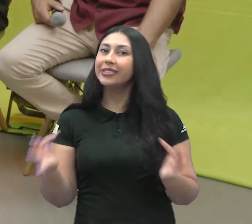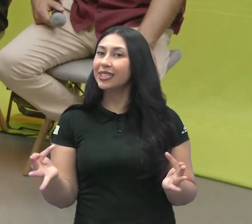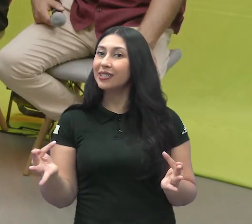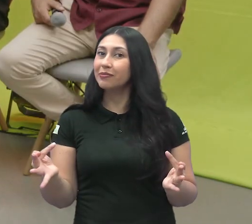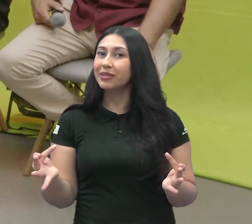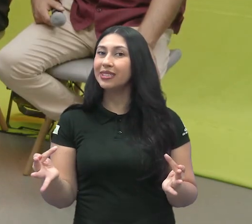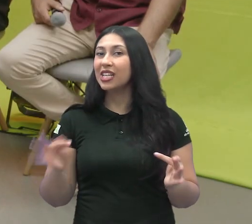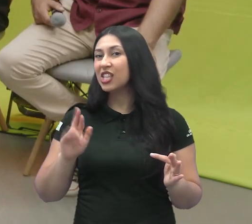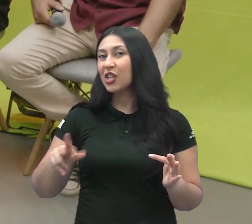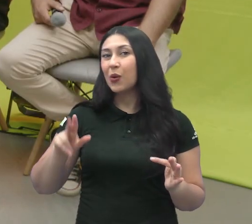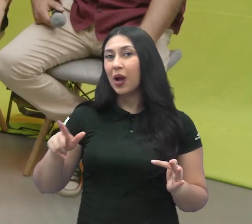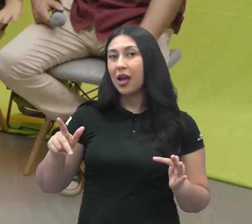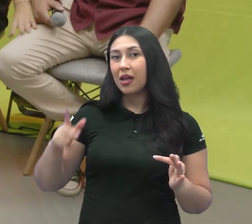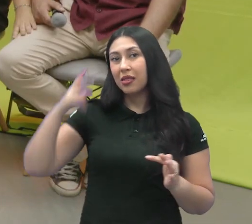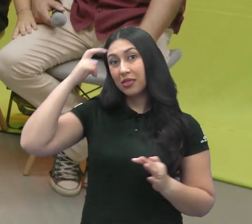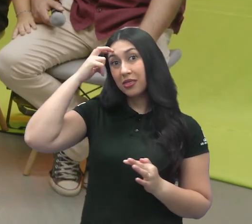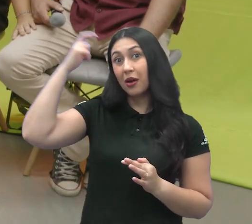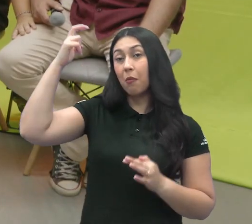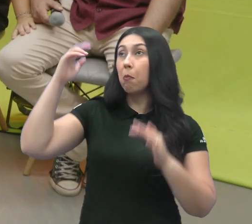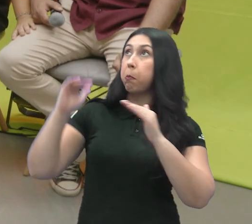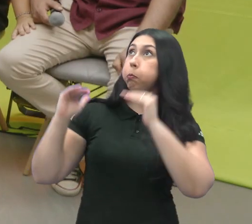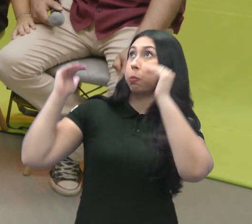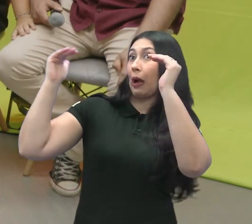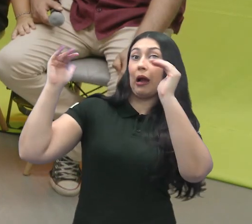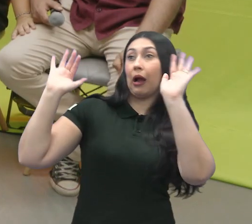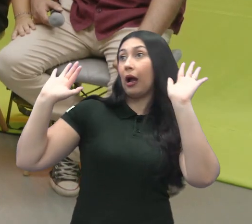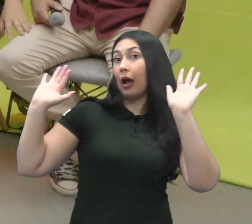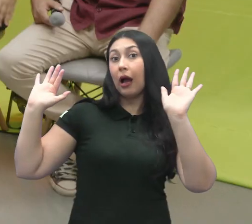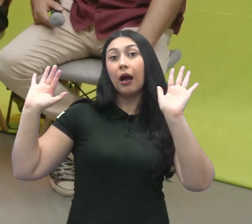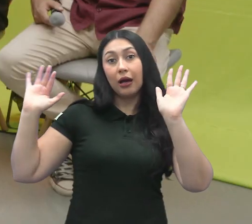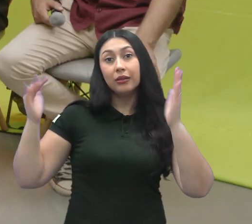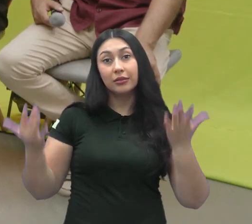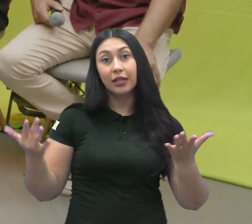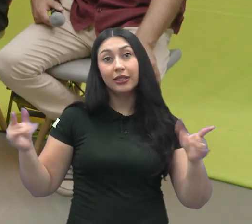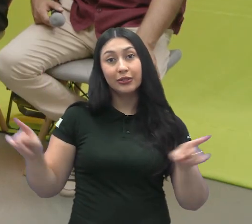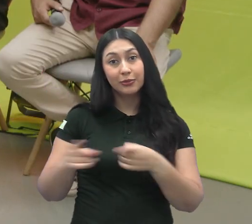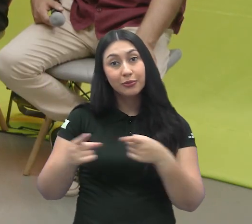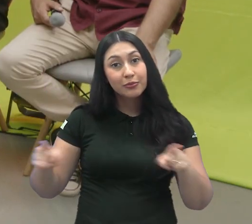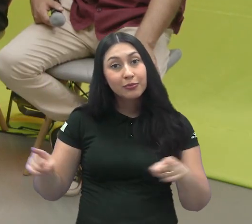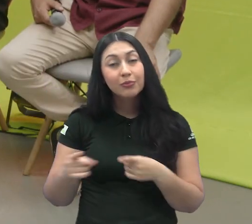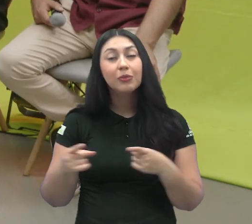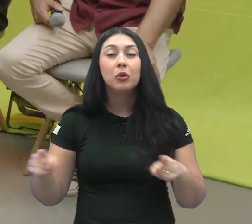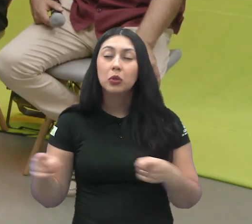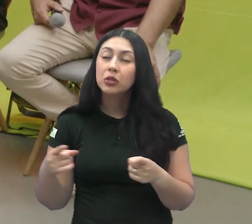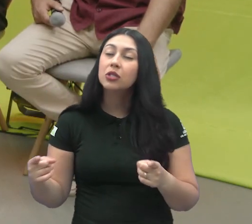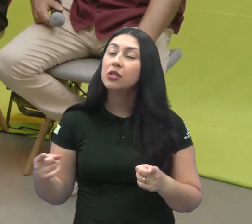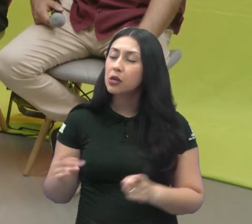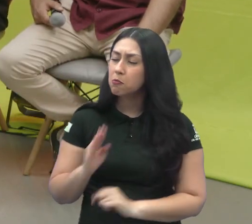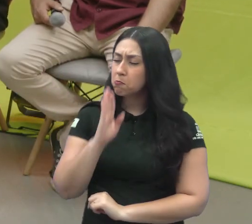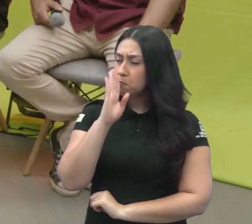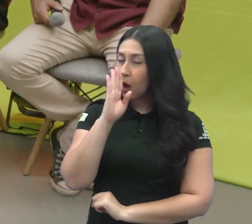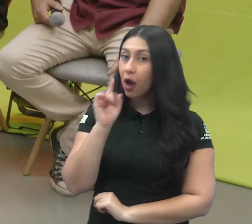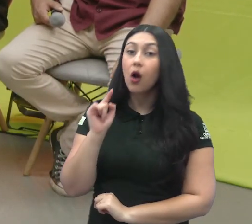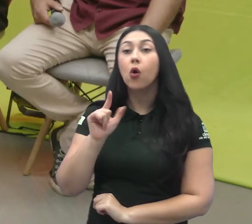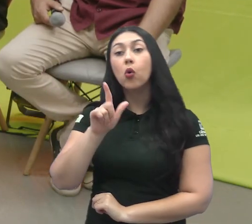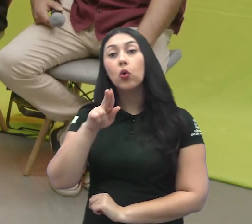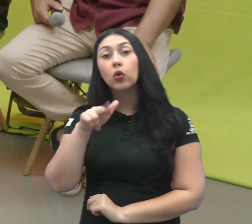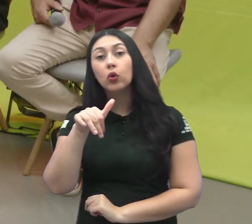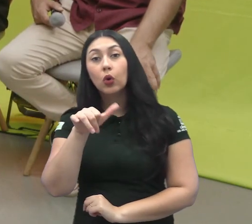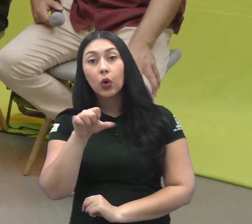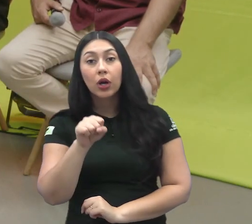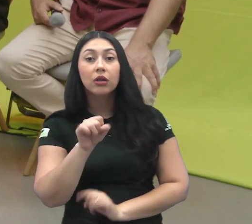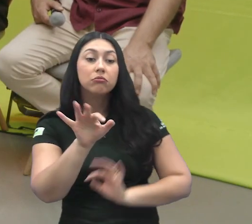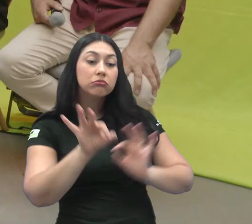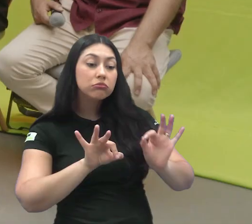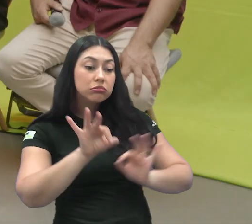não cabeção, né? Tipo, do lance das músicas do Vozes Caladas mesmo, que foi o arranjo do Lucas. Algumas